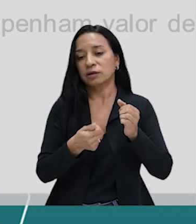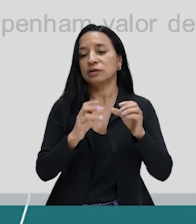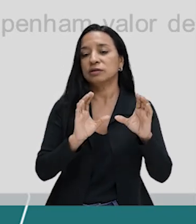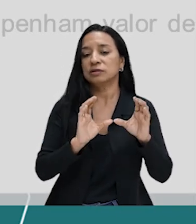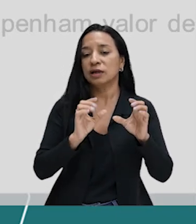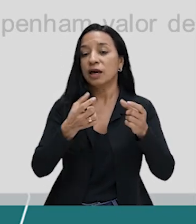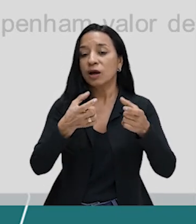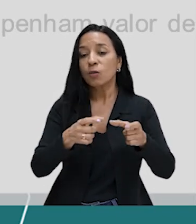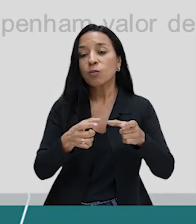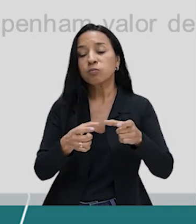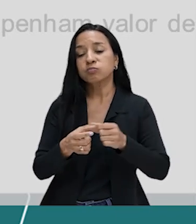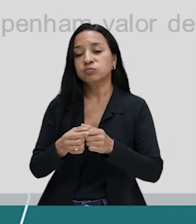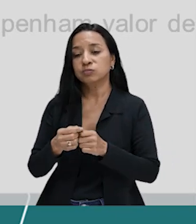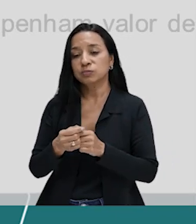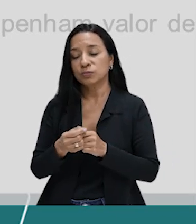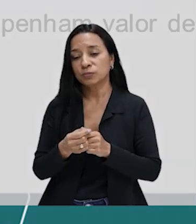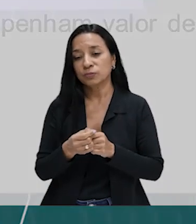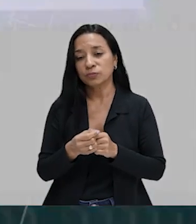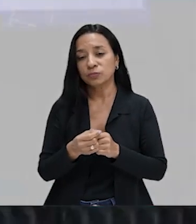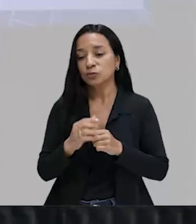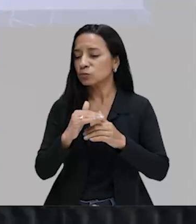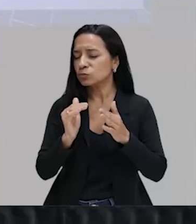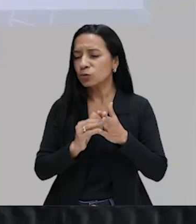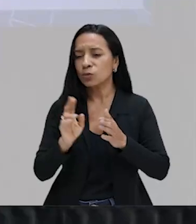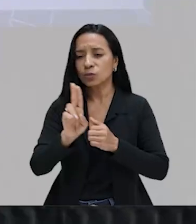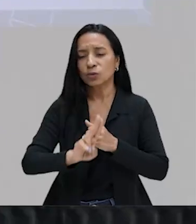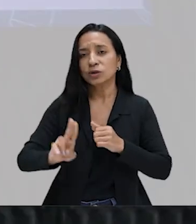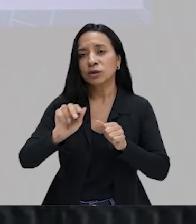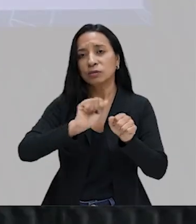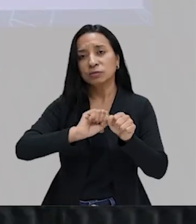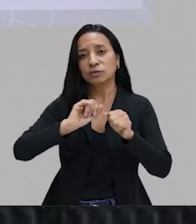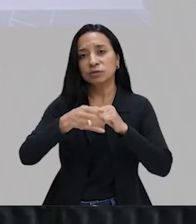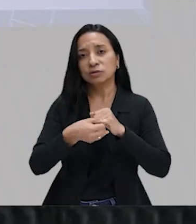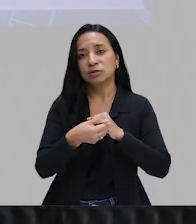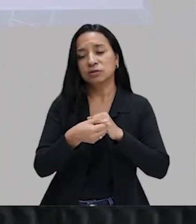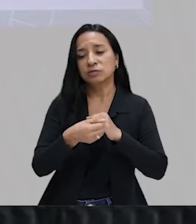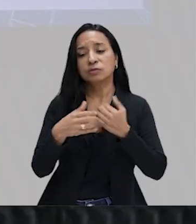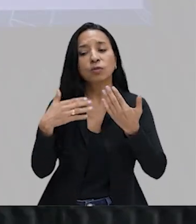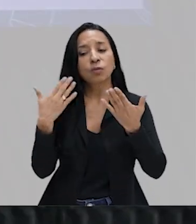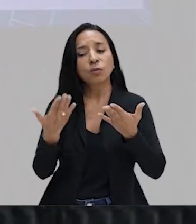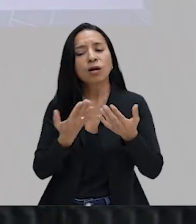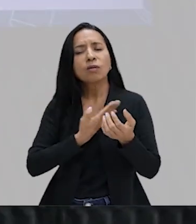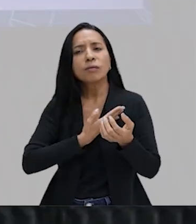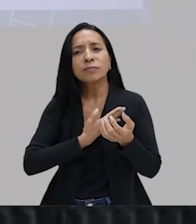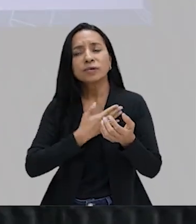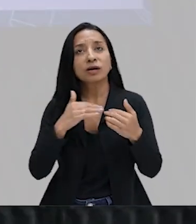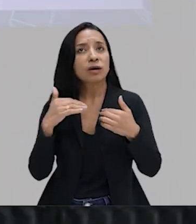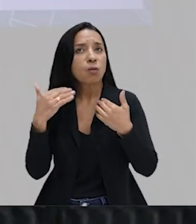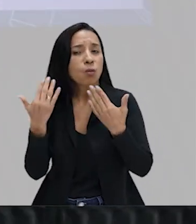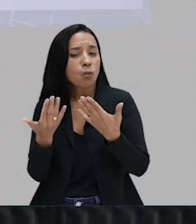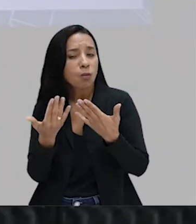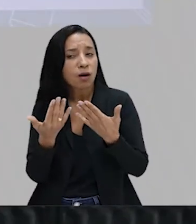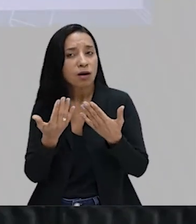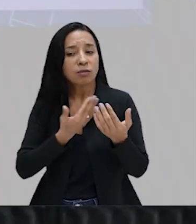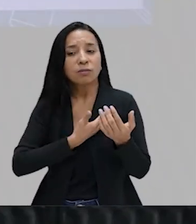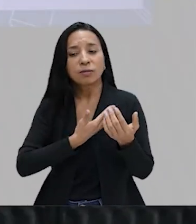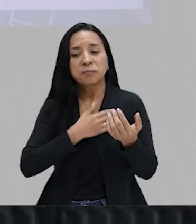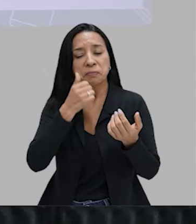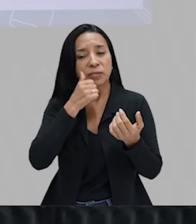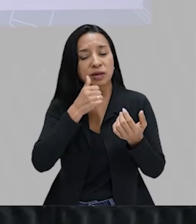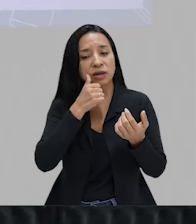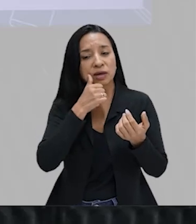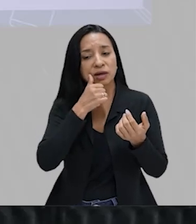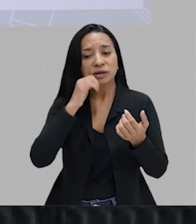nós utilizamos os adjetivos, o tempo todo. Ah, mas qual é a sua amiga? Aquela que é alta, que tem o